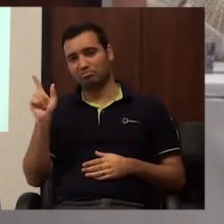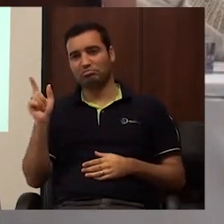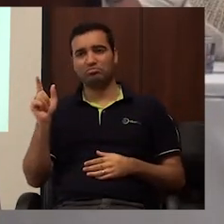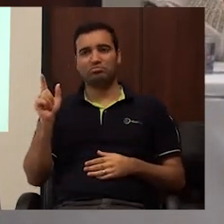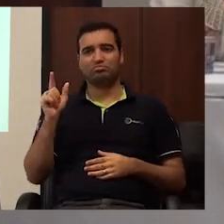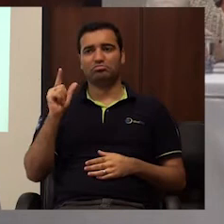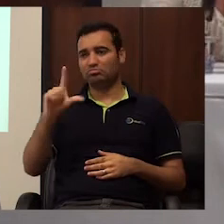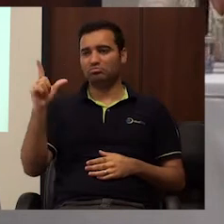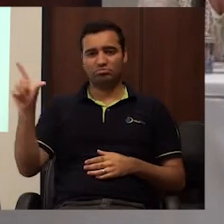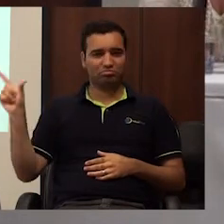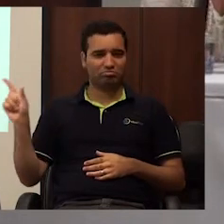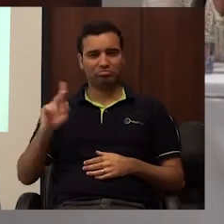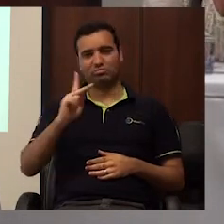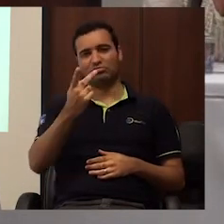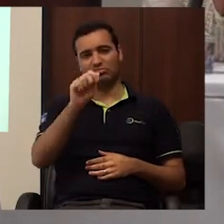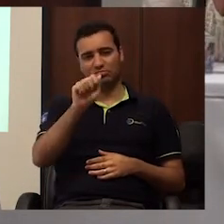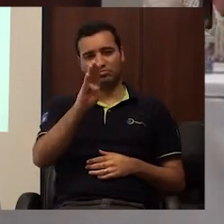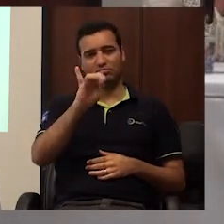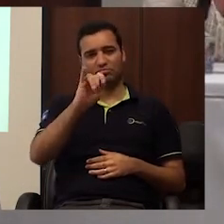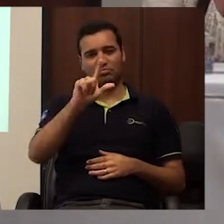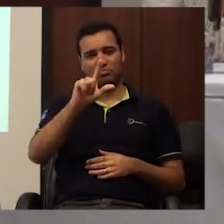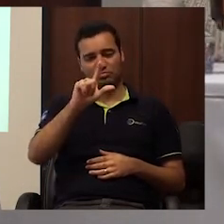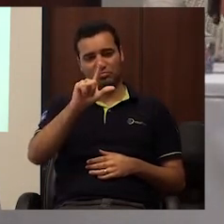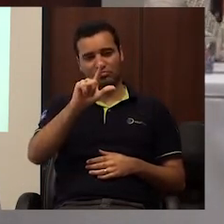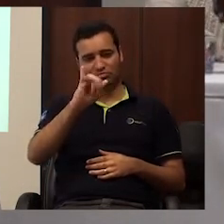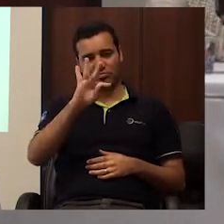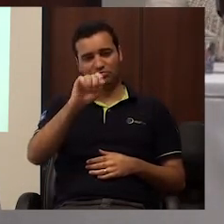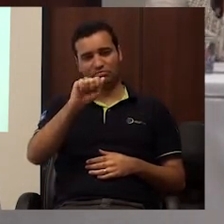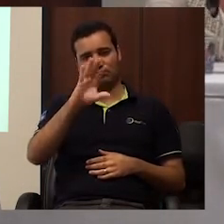Outras tantas habilitações foram sendo